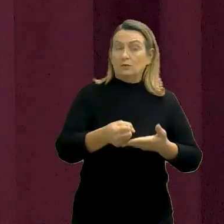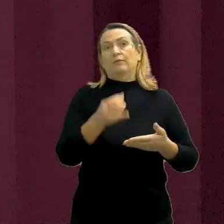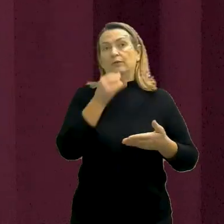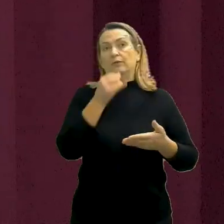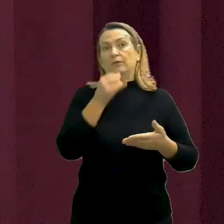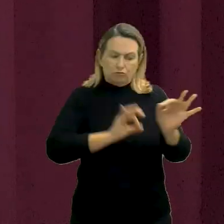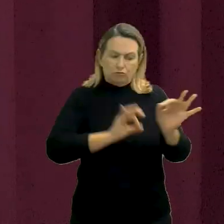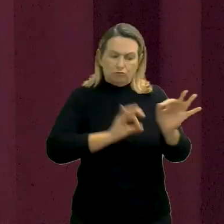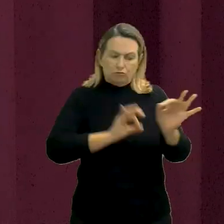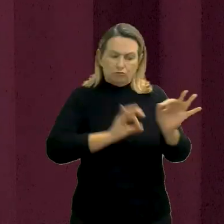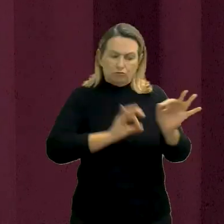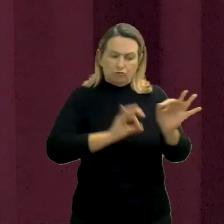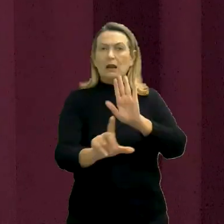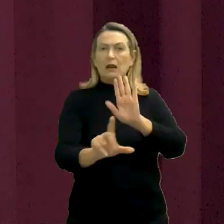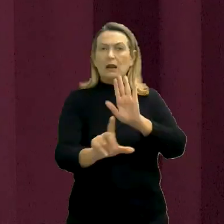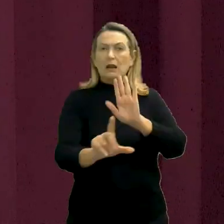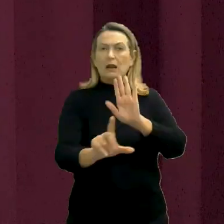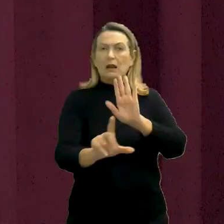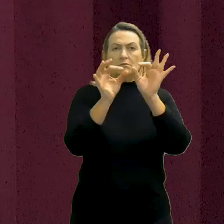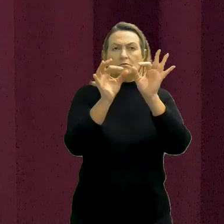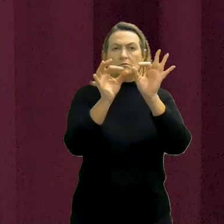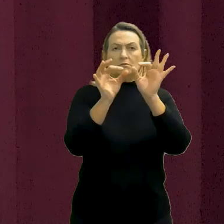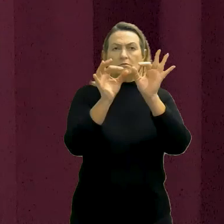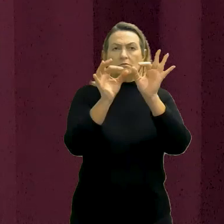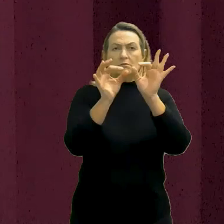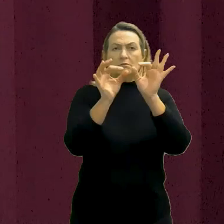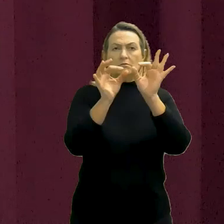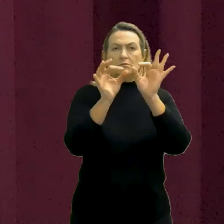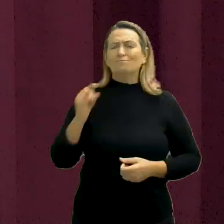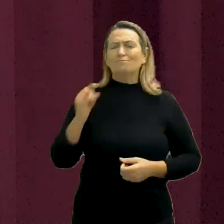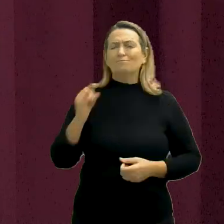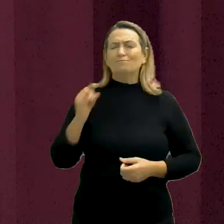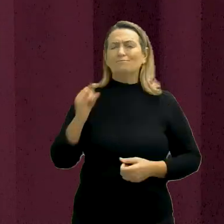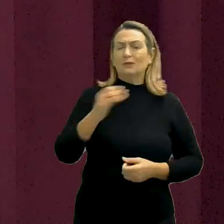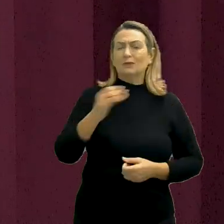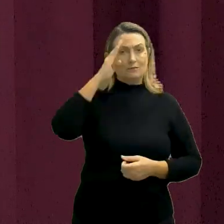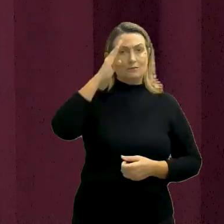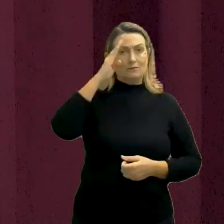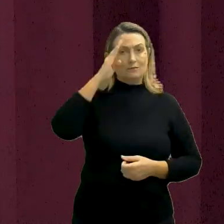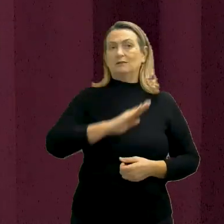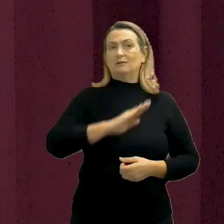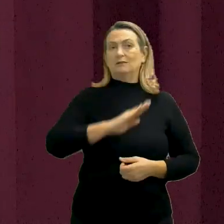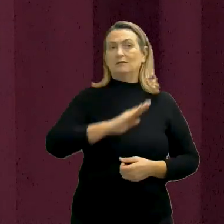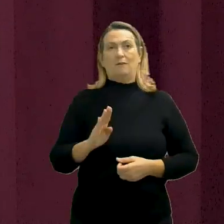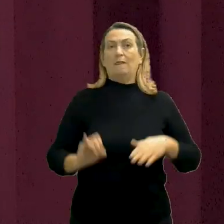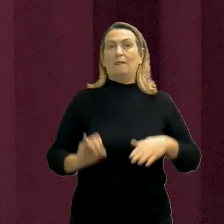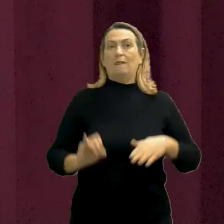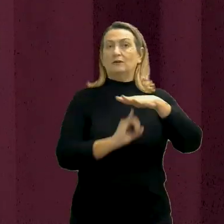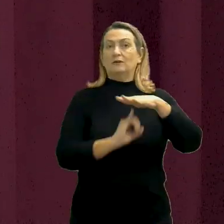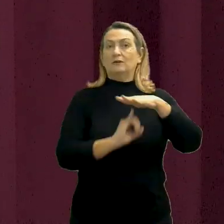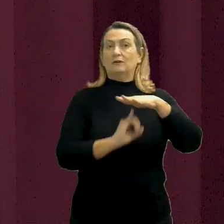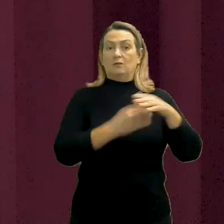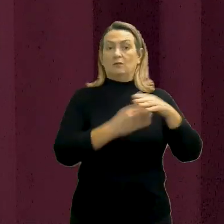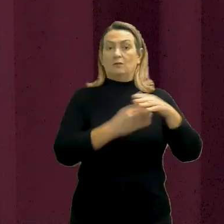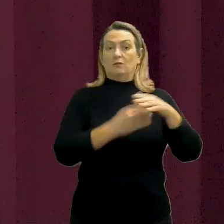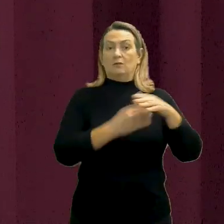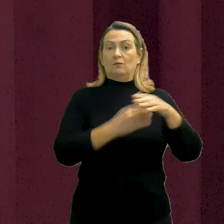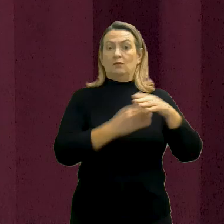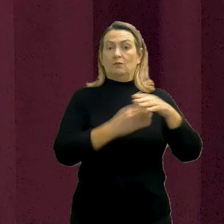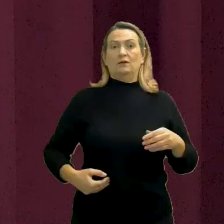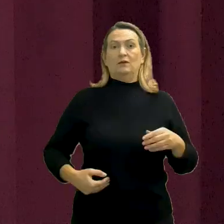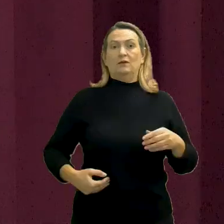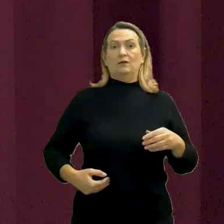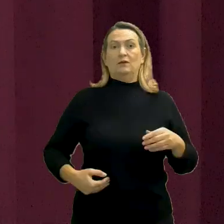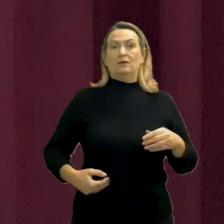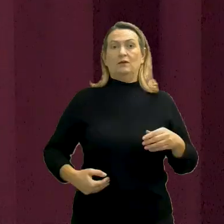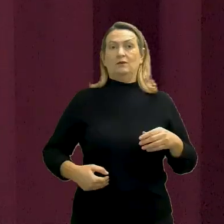bem feitas isso é fundamental pra instituição para que o estado brasileiro e eh desenvolva acho que essa